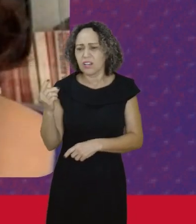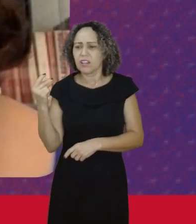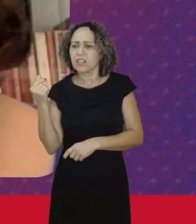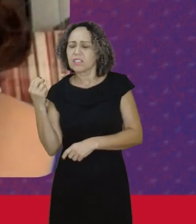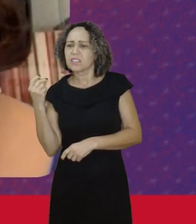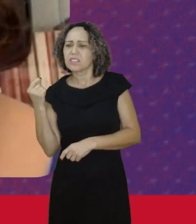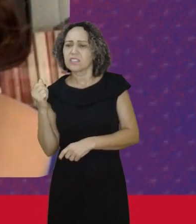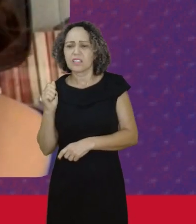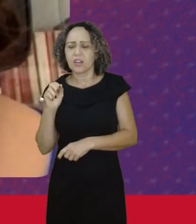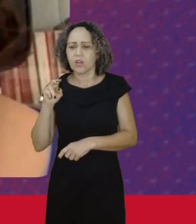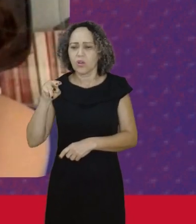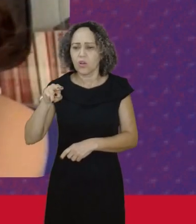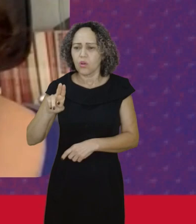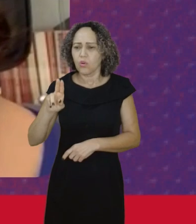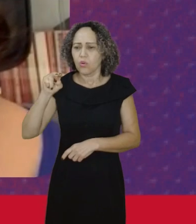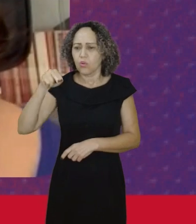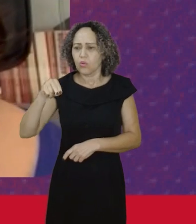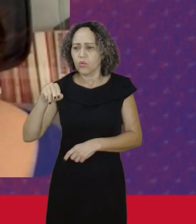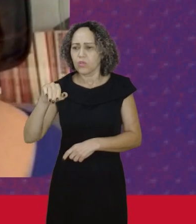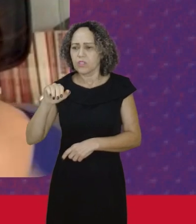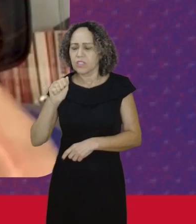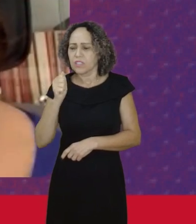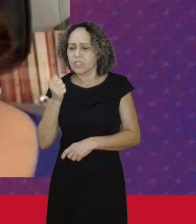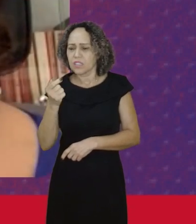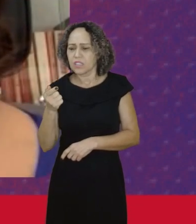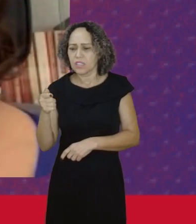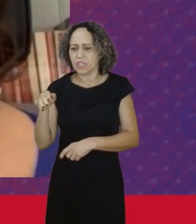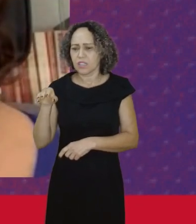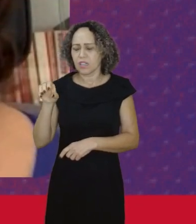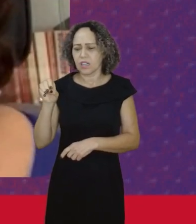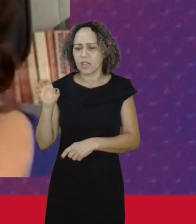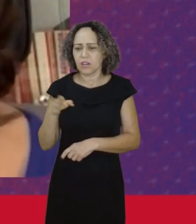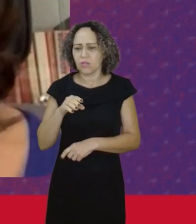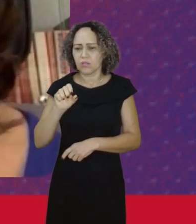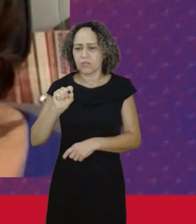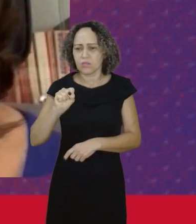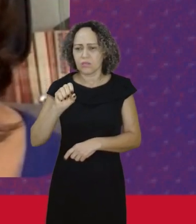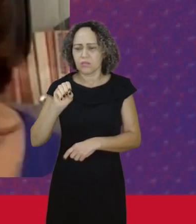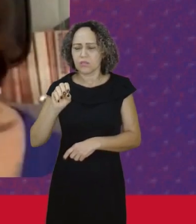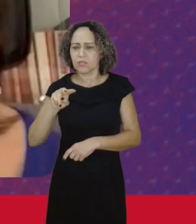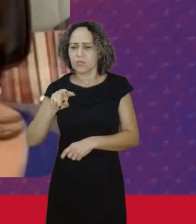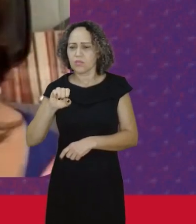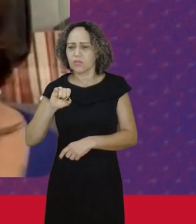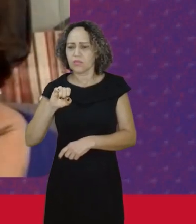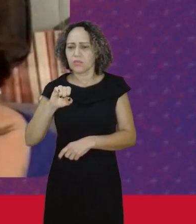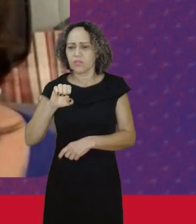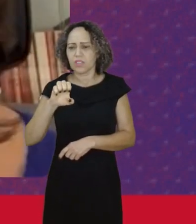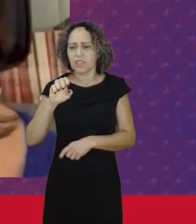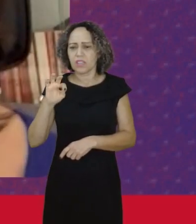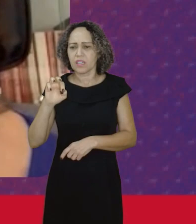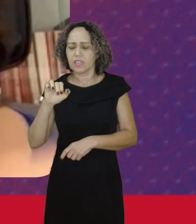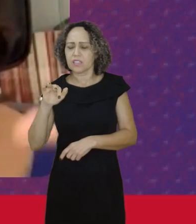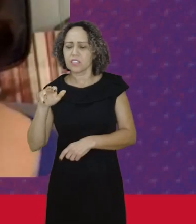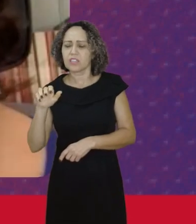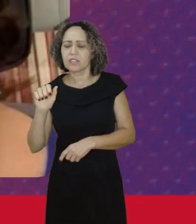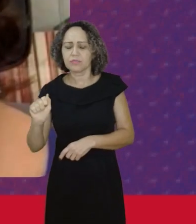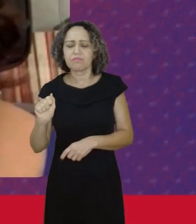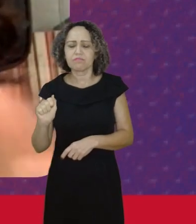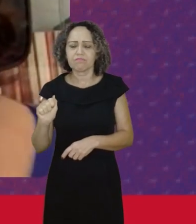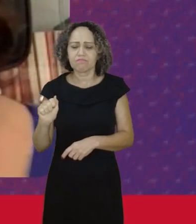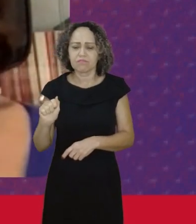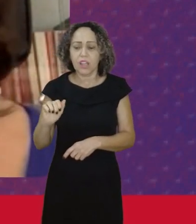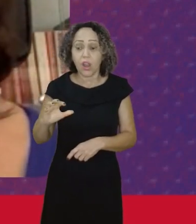nações, e global, envolvendo todas as dimensões, todos os campos da vida, econômico, social e